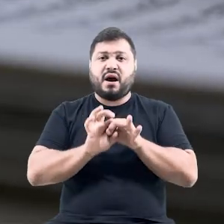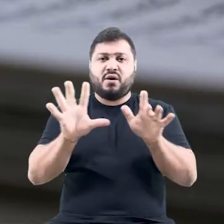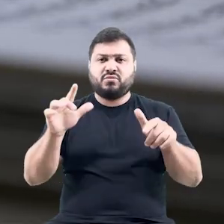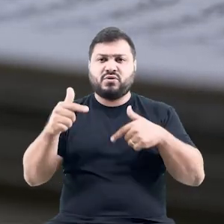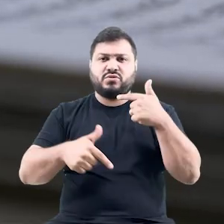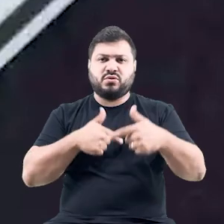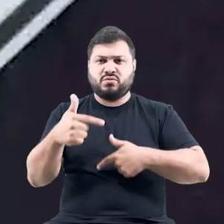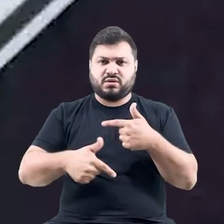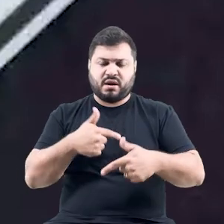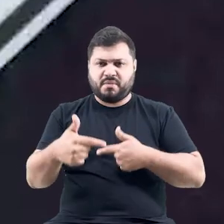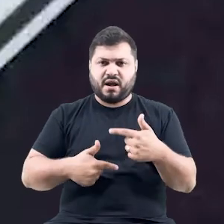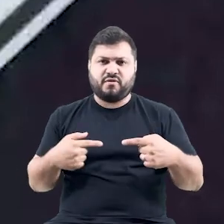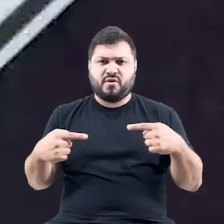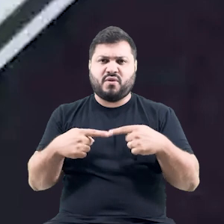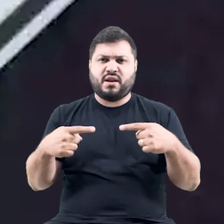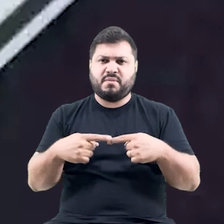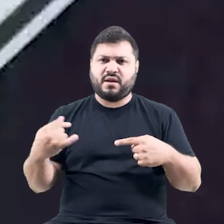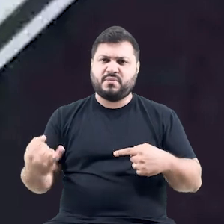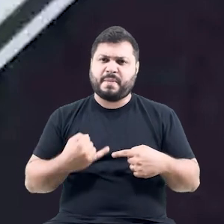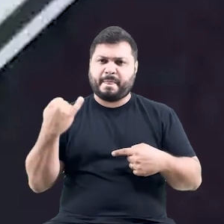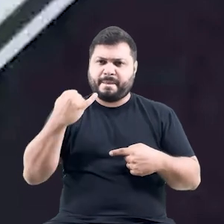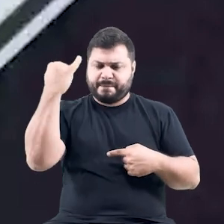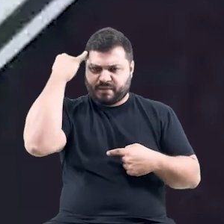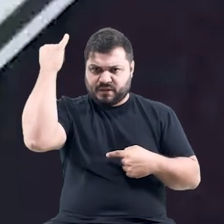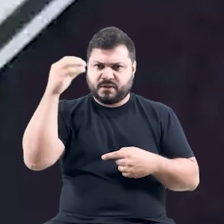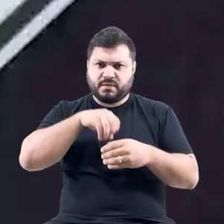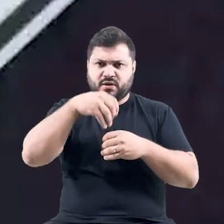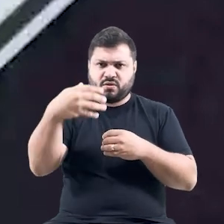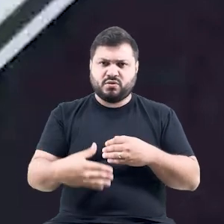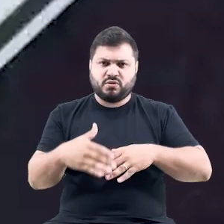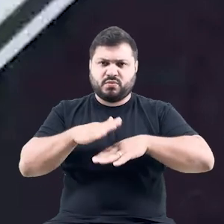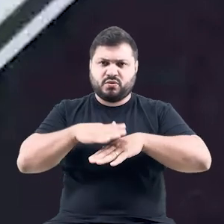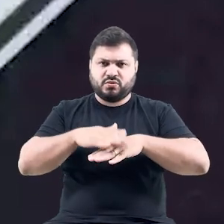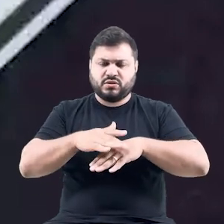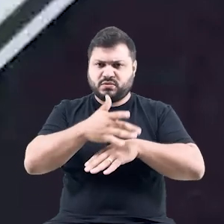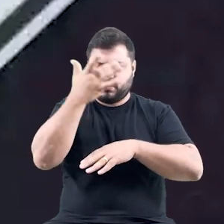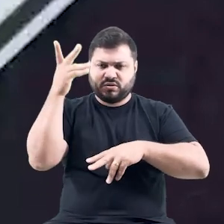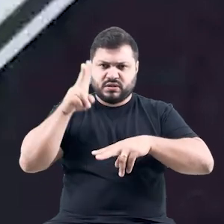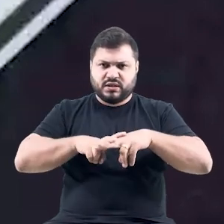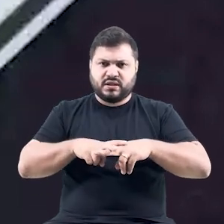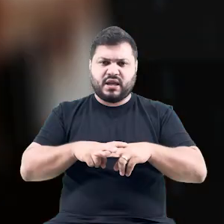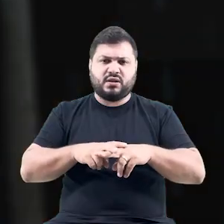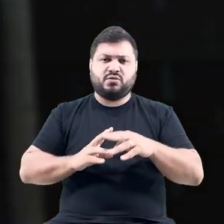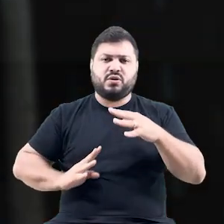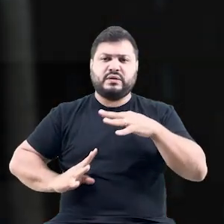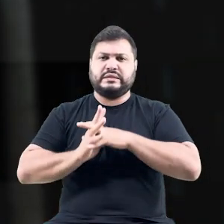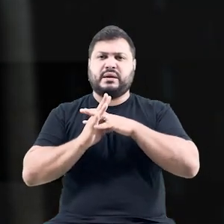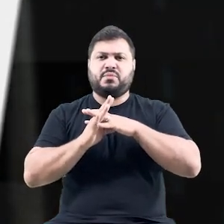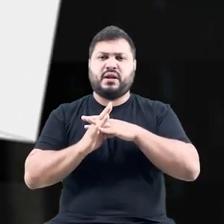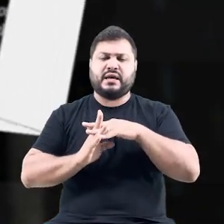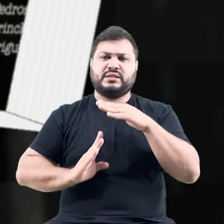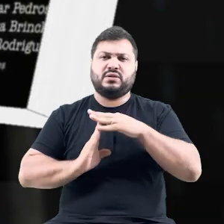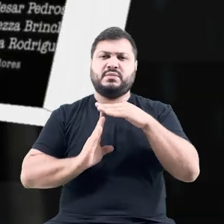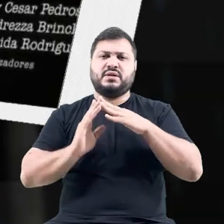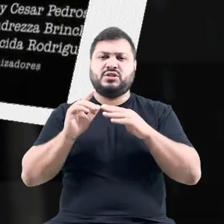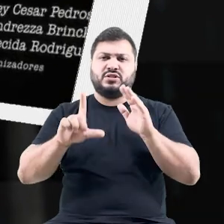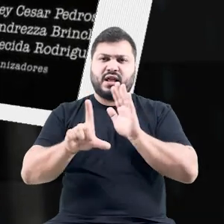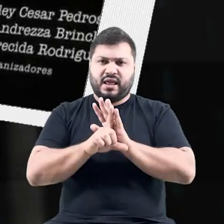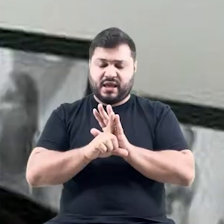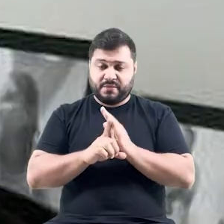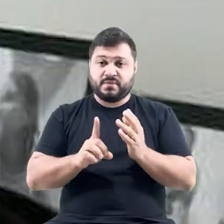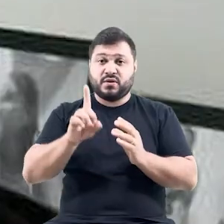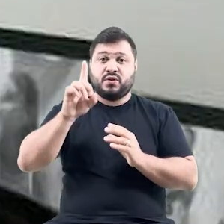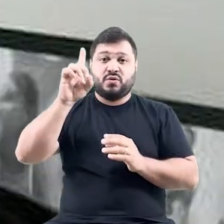autorizou o trabalho. Foi um alinhamento importante para que o conteúdo produzido pelos detentos não extrapolasse os limites da